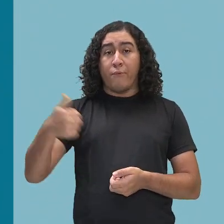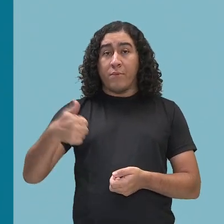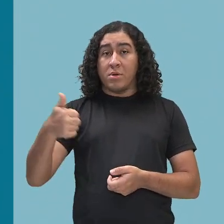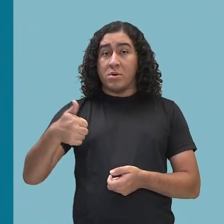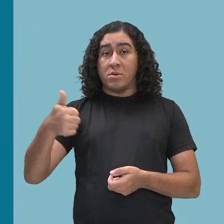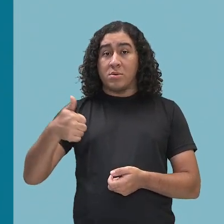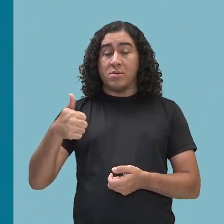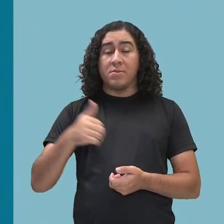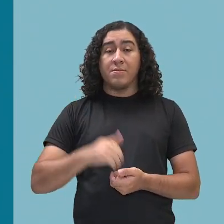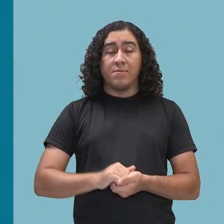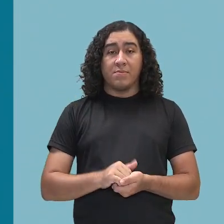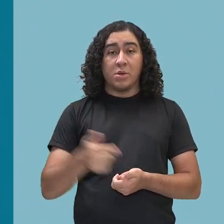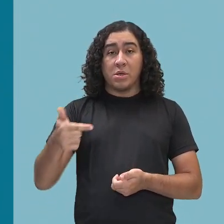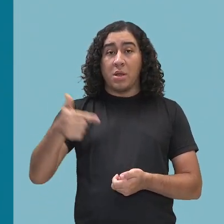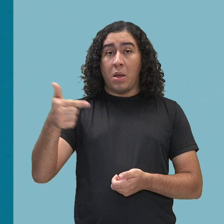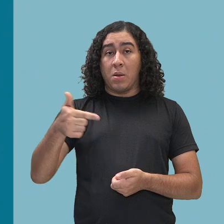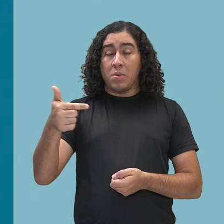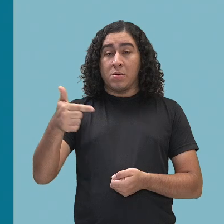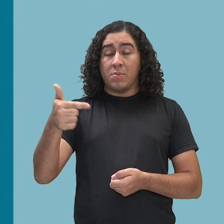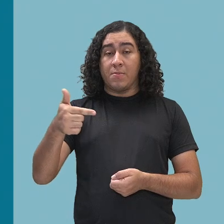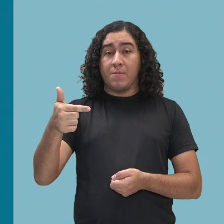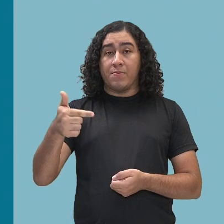First, second,